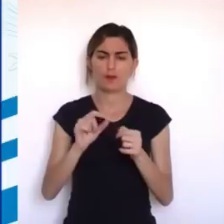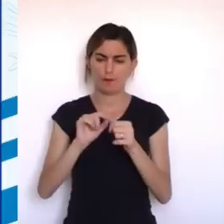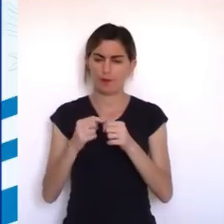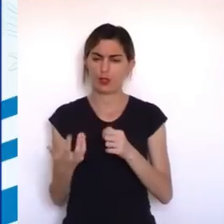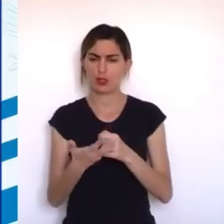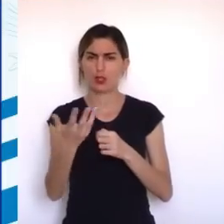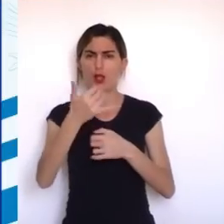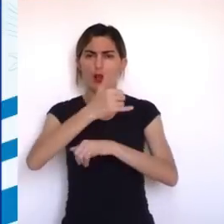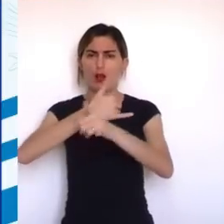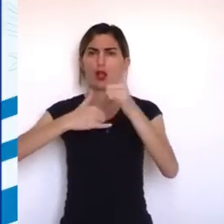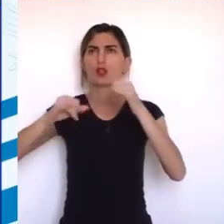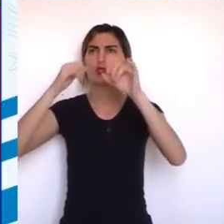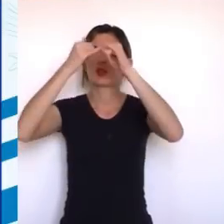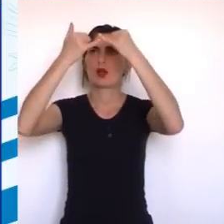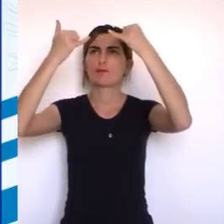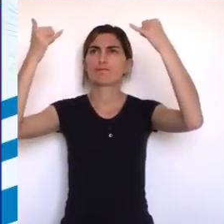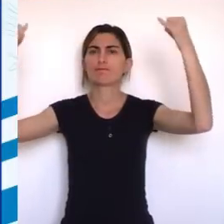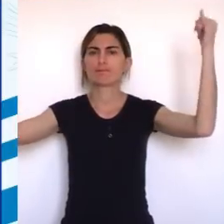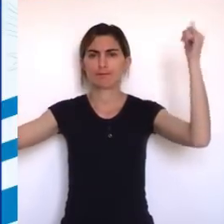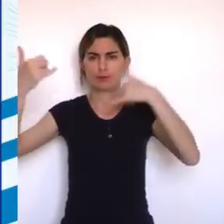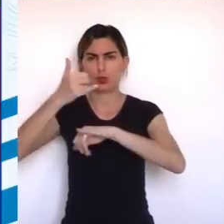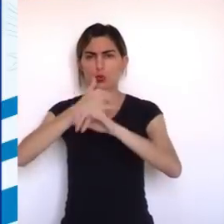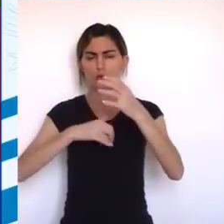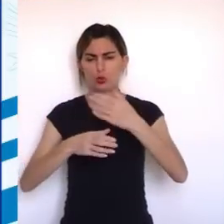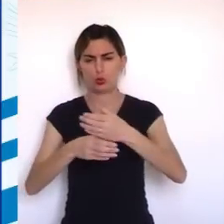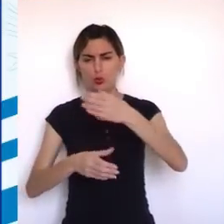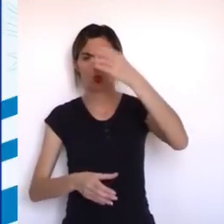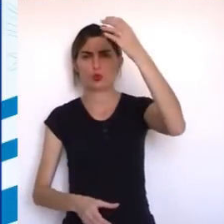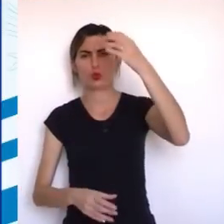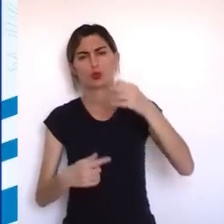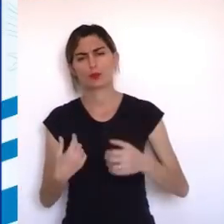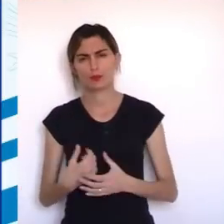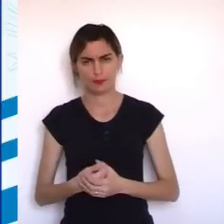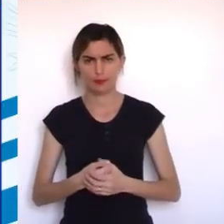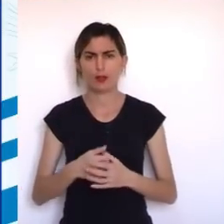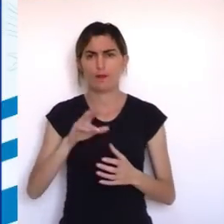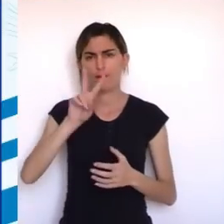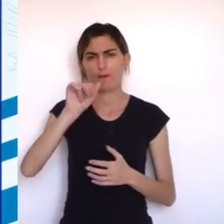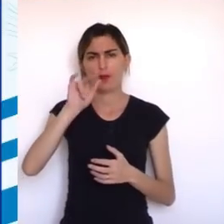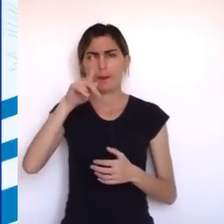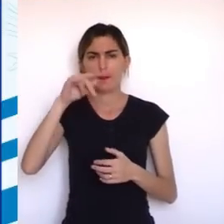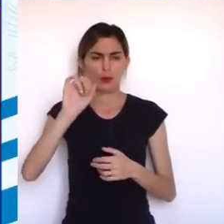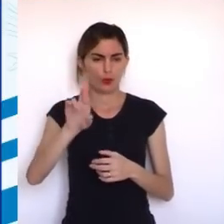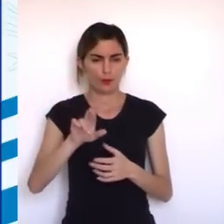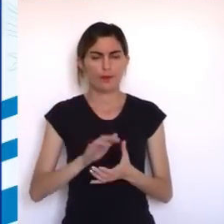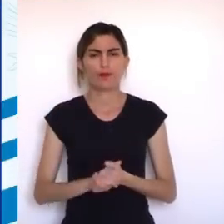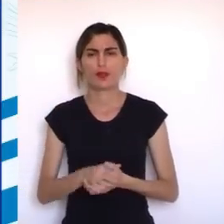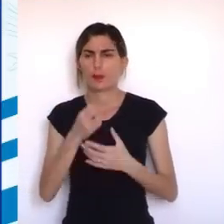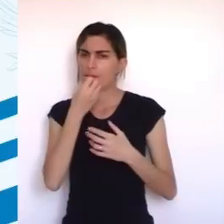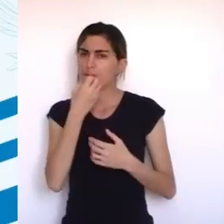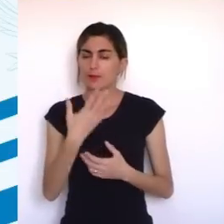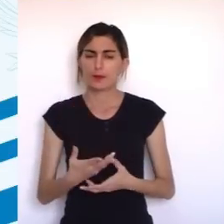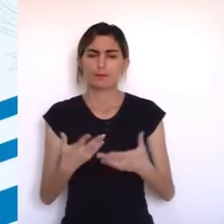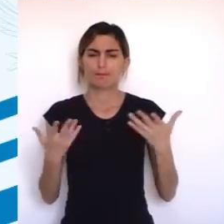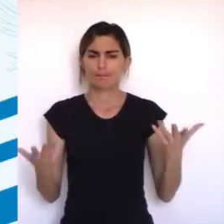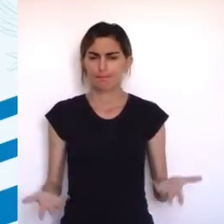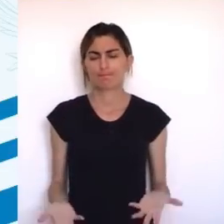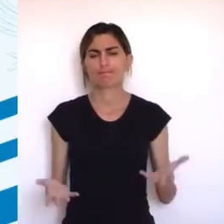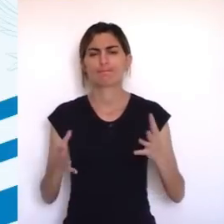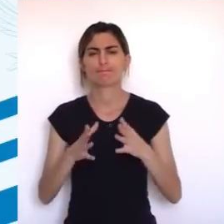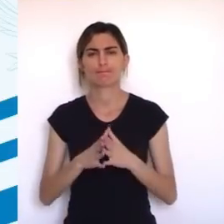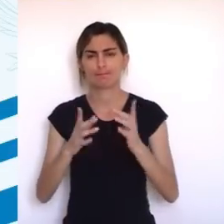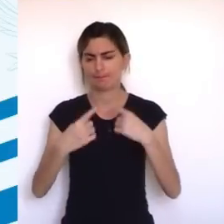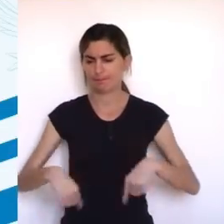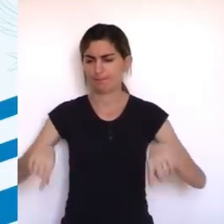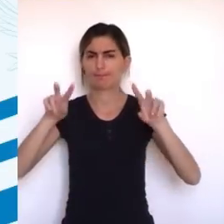usinas para a produção de energia elétrica. A turbina aí que é feita a vapor. Bom,